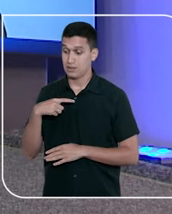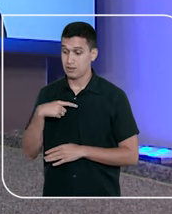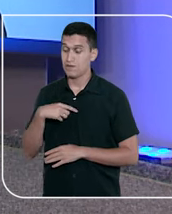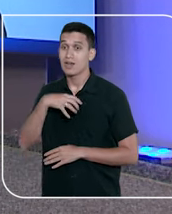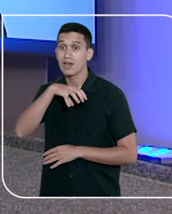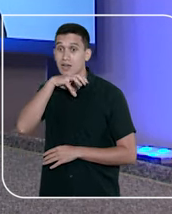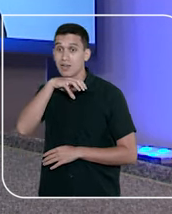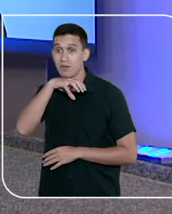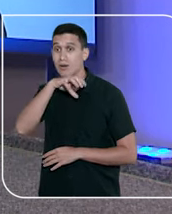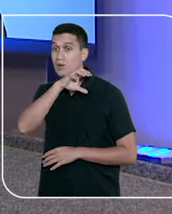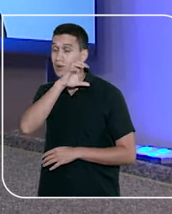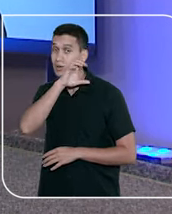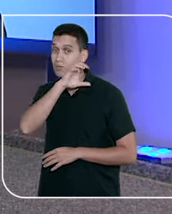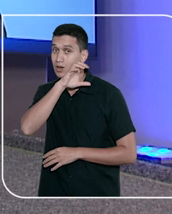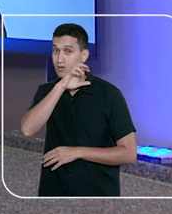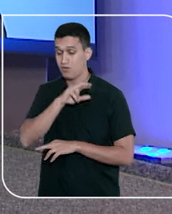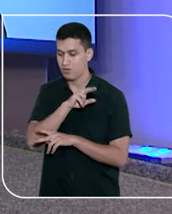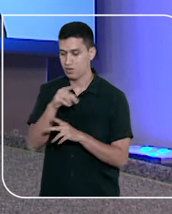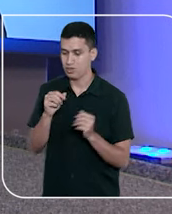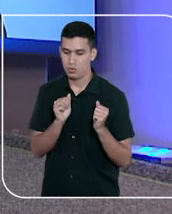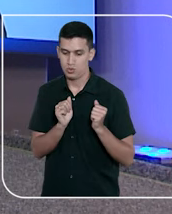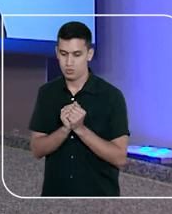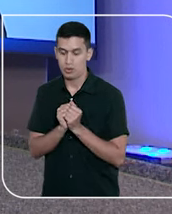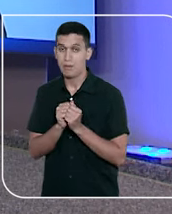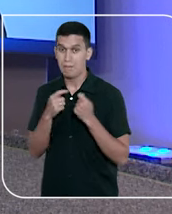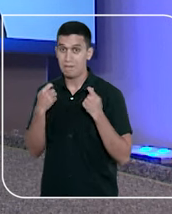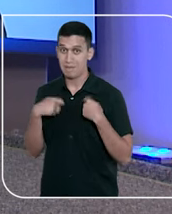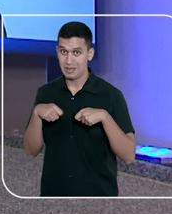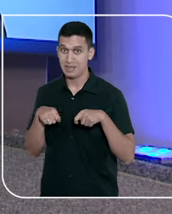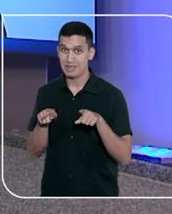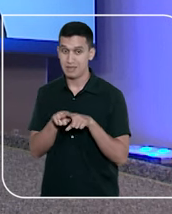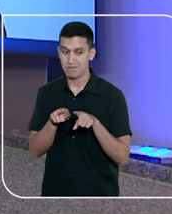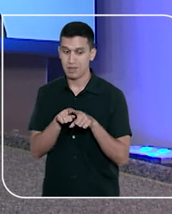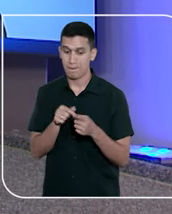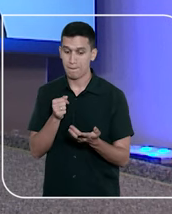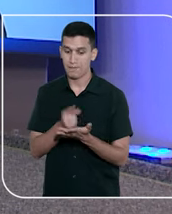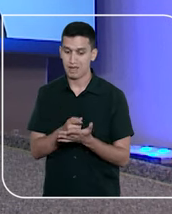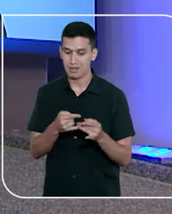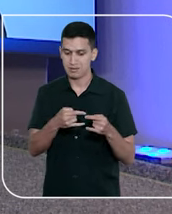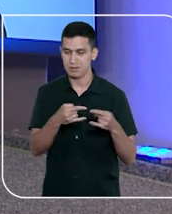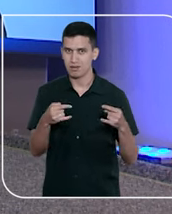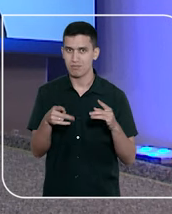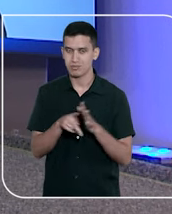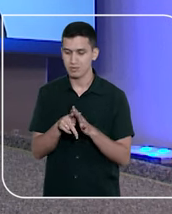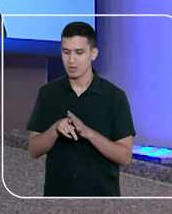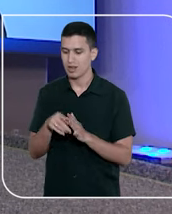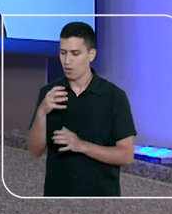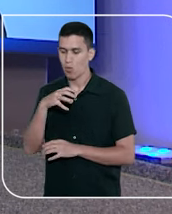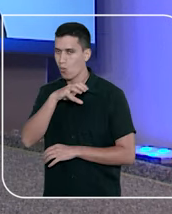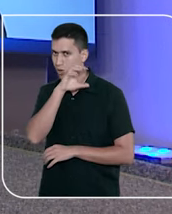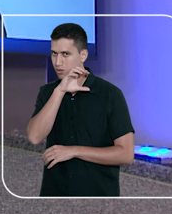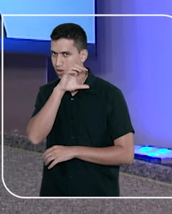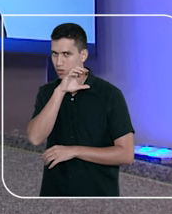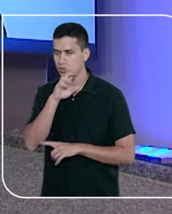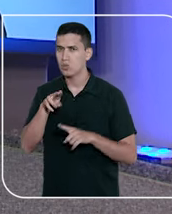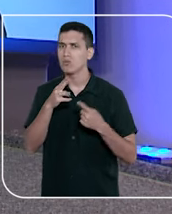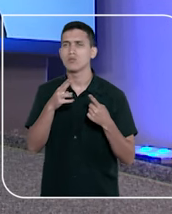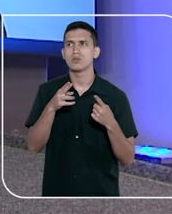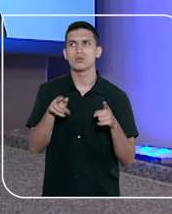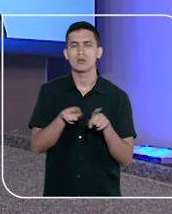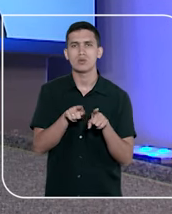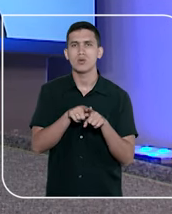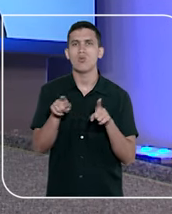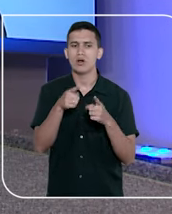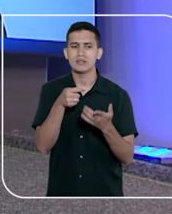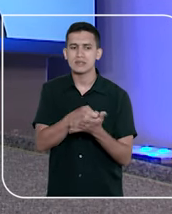que o consumidor compre passagem aérea para ele também, né, para o pet? E aproveitando, quais as exigências mais comuns das companhias para